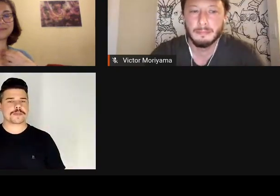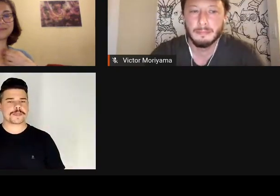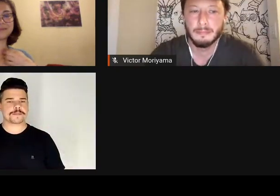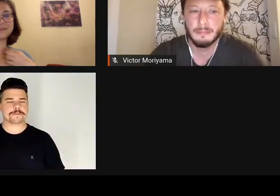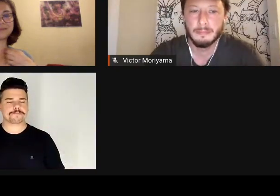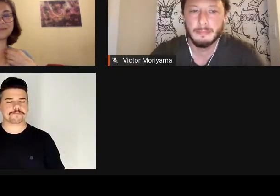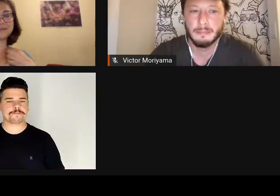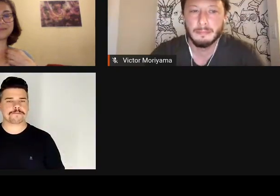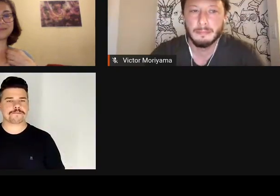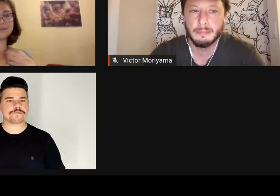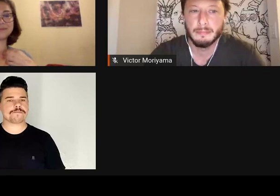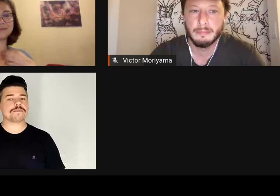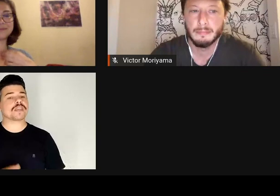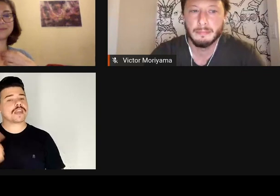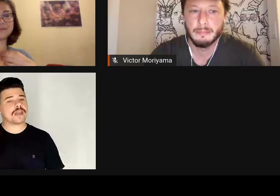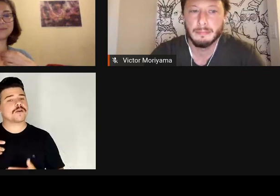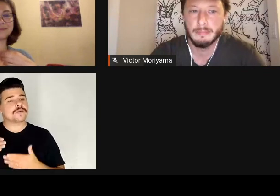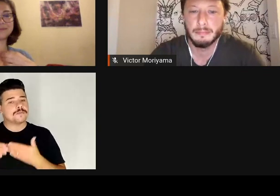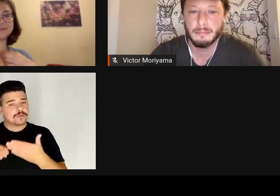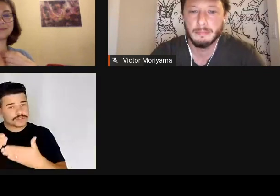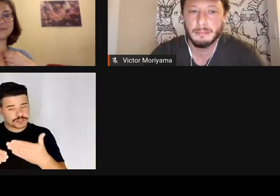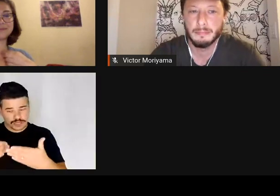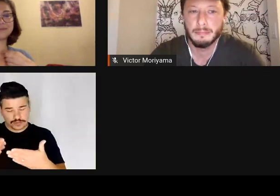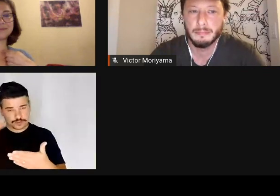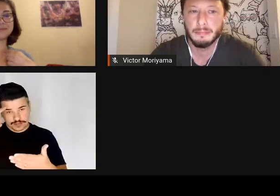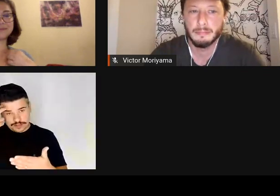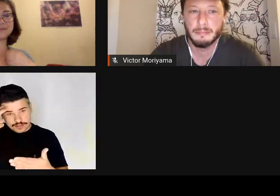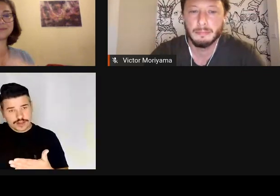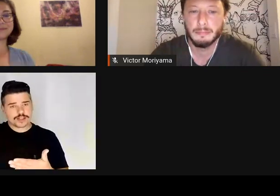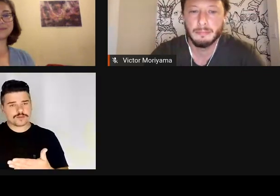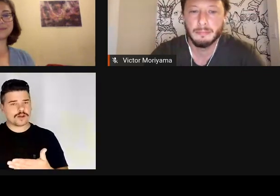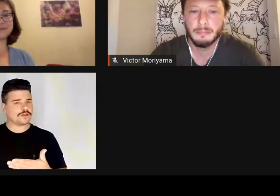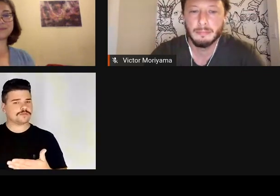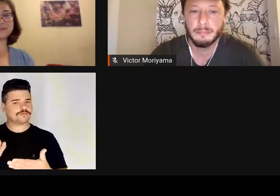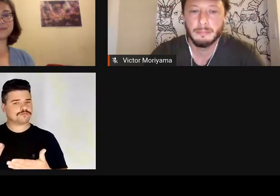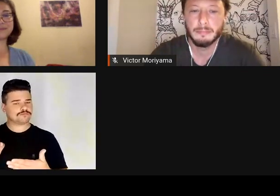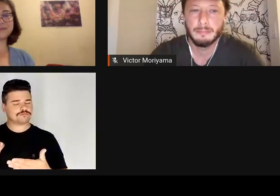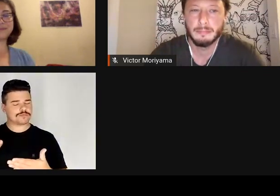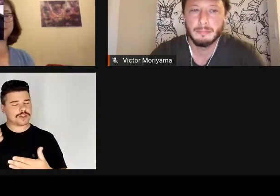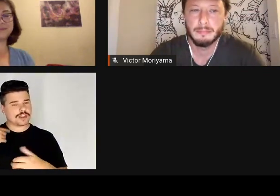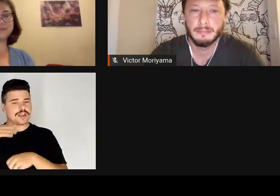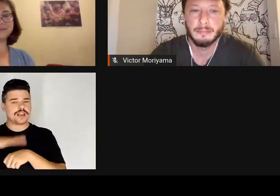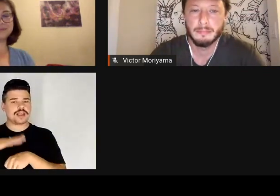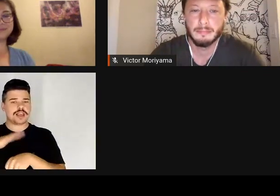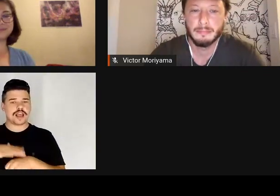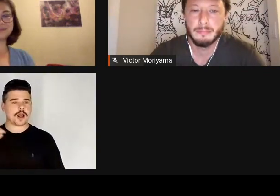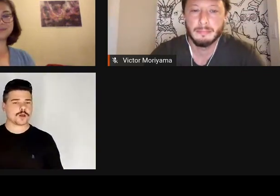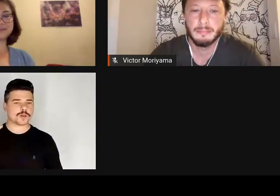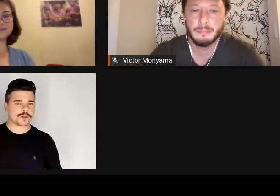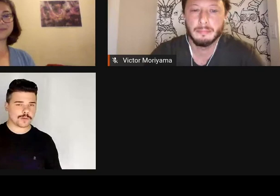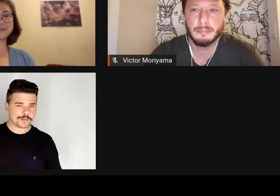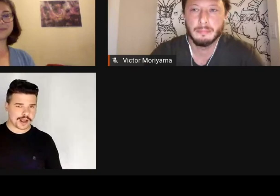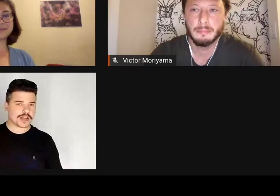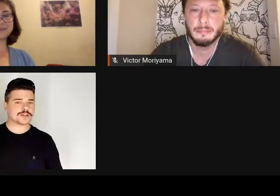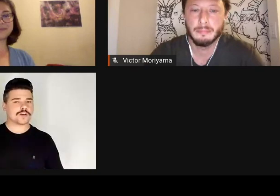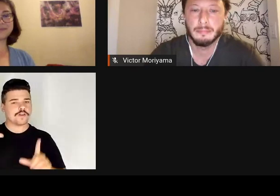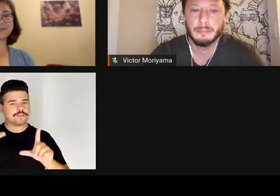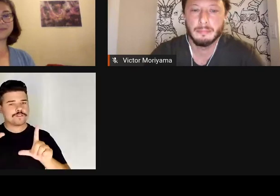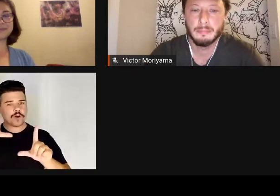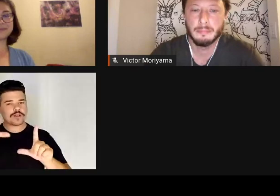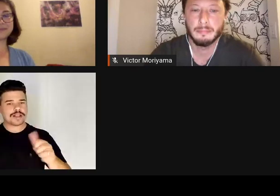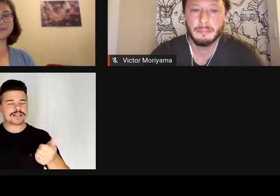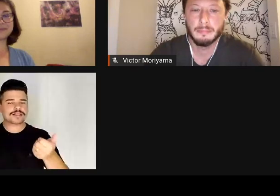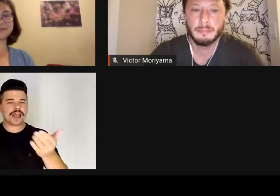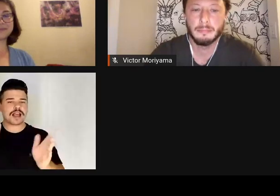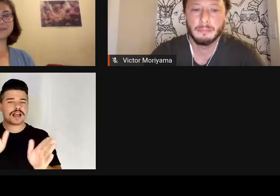sem ser um processo intelectualizado. Ela é um reflexo, a fotografia de uma sensibilidade para